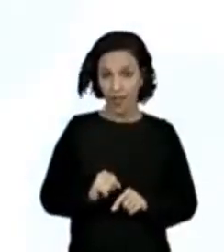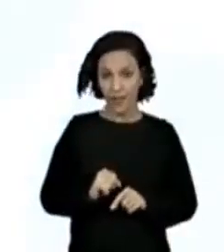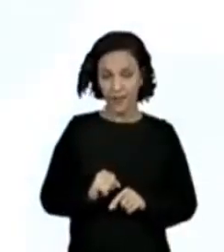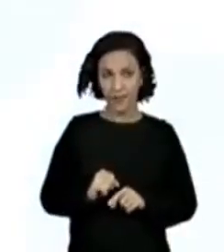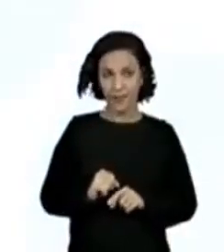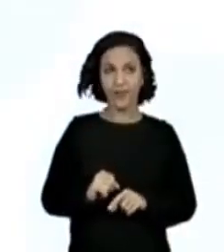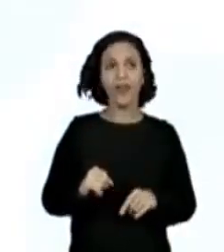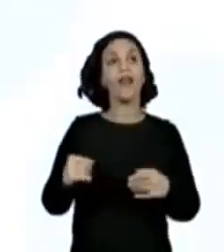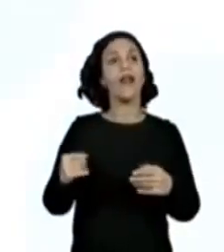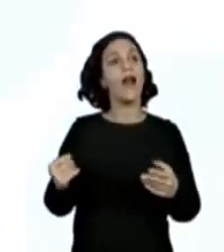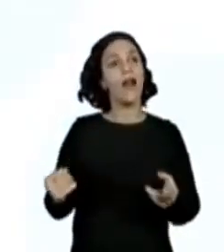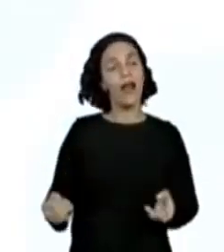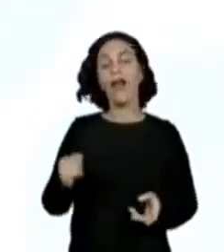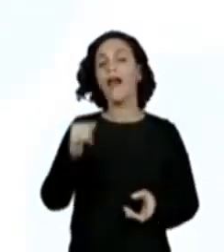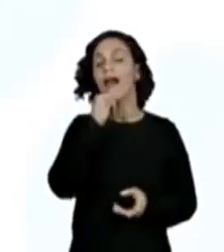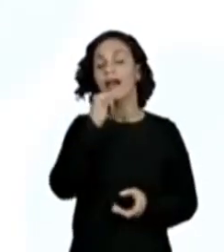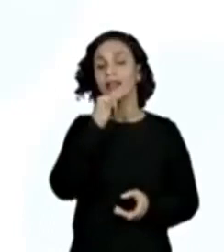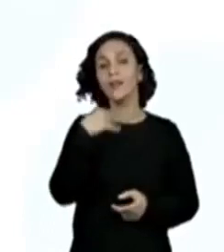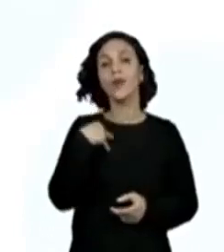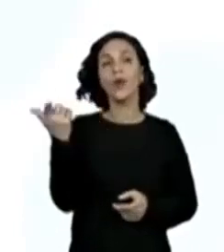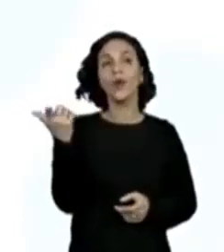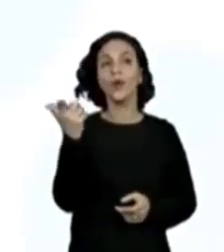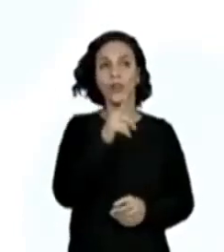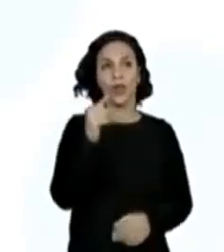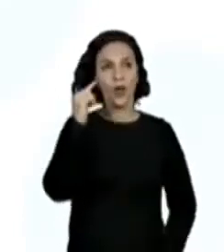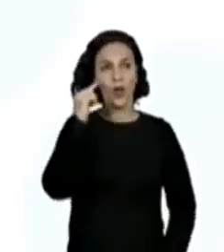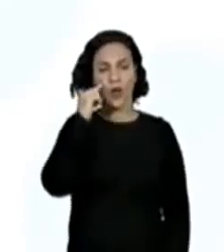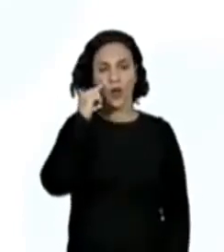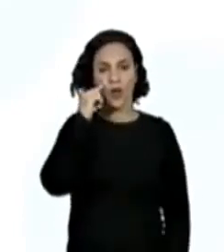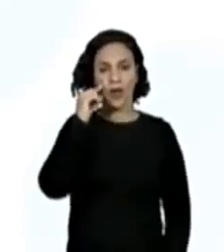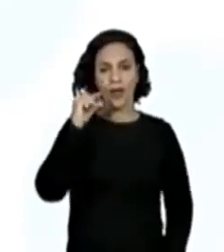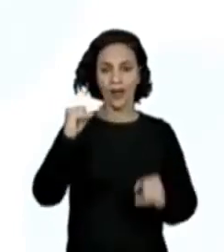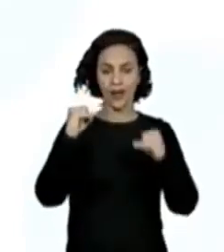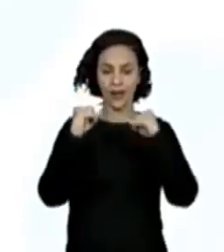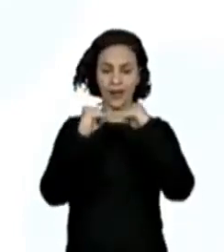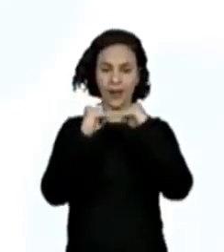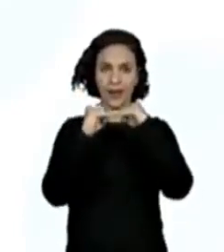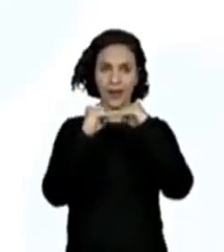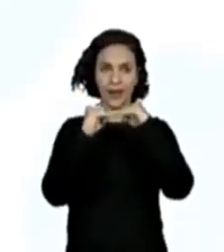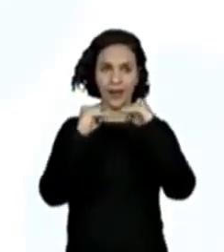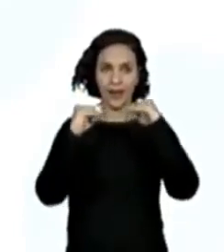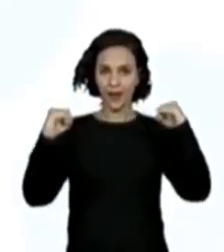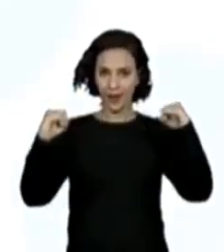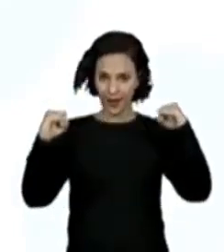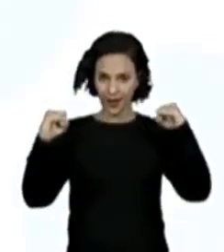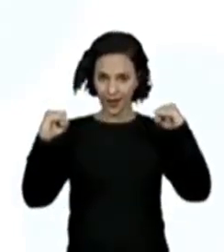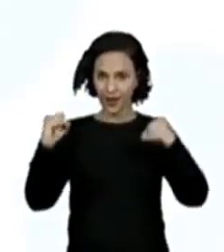quantas maçãs tem aqui, multiplicando a linha da caixa